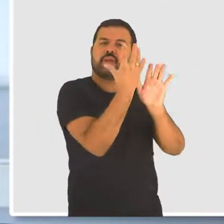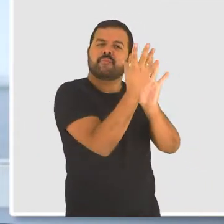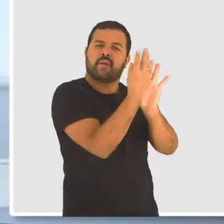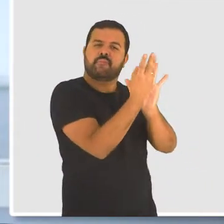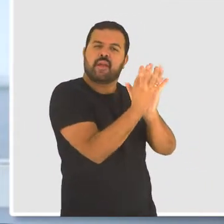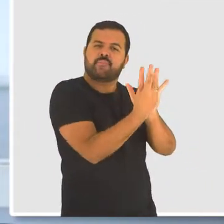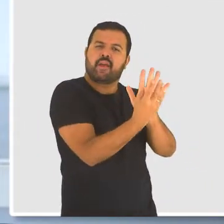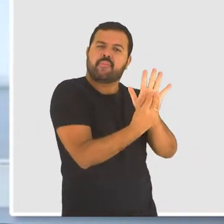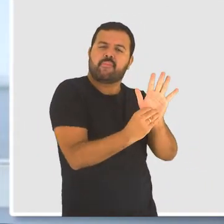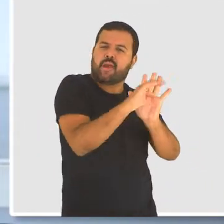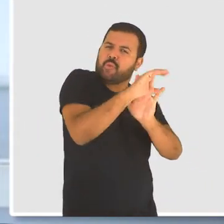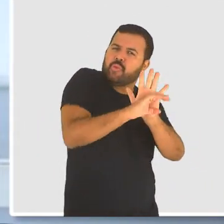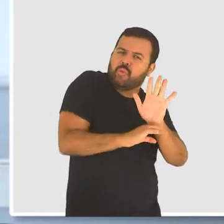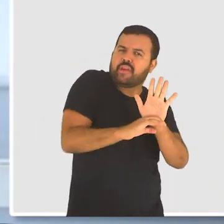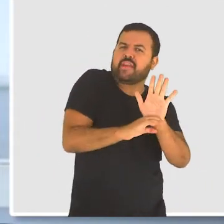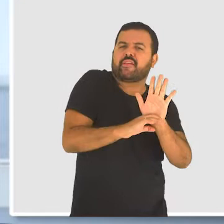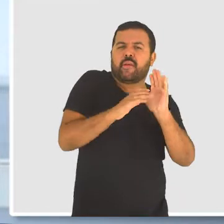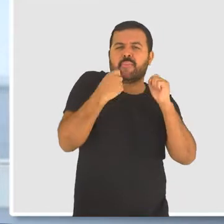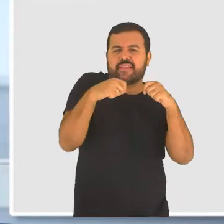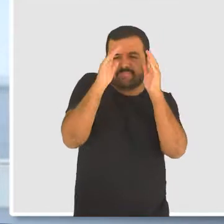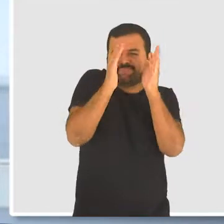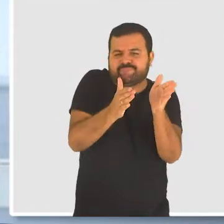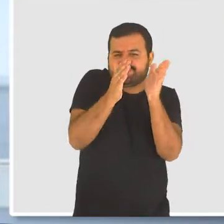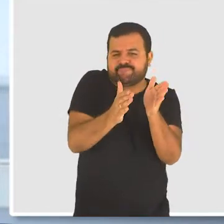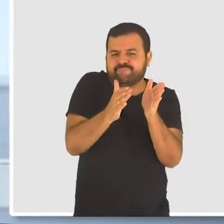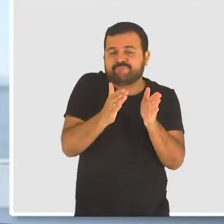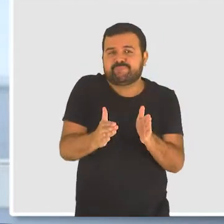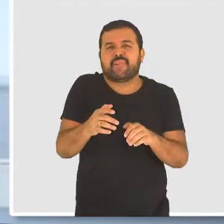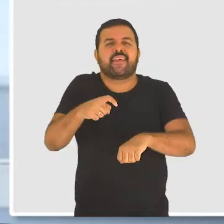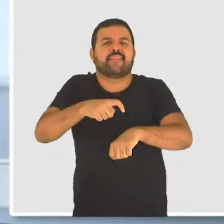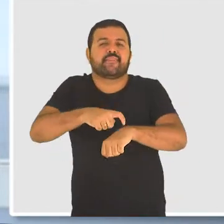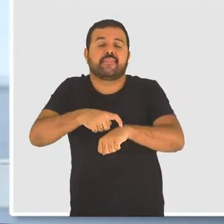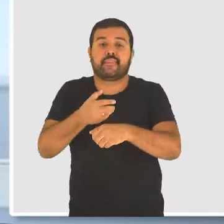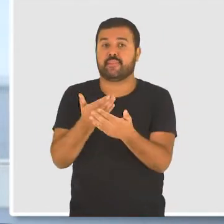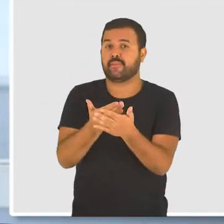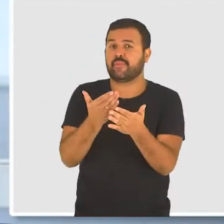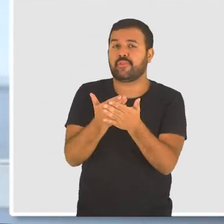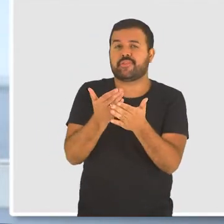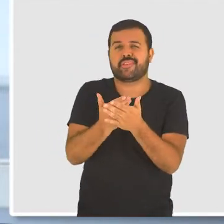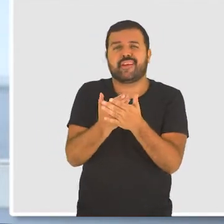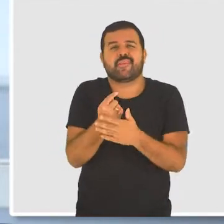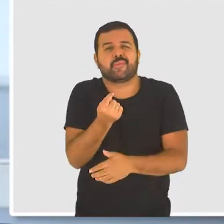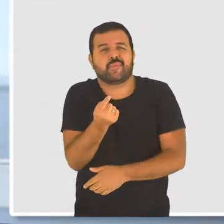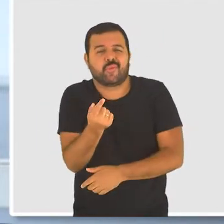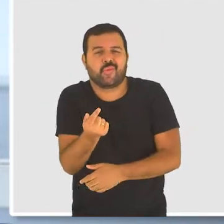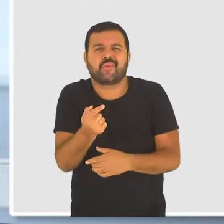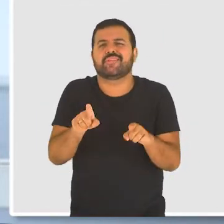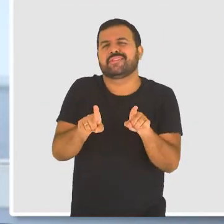com o currículo, as aulas são curtas,